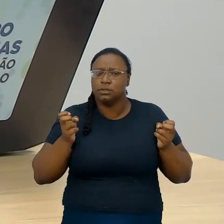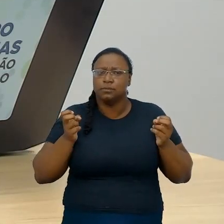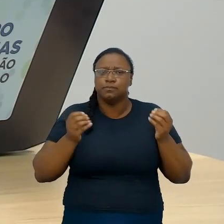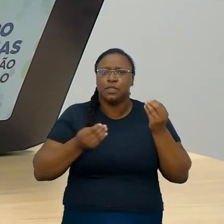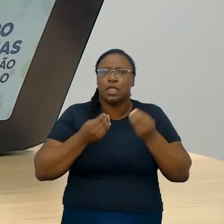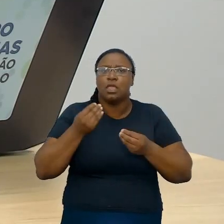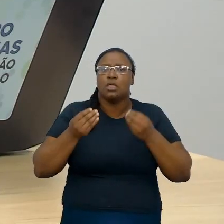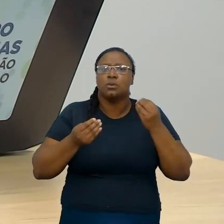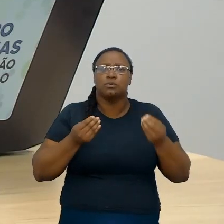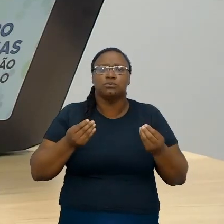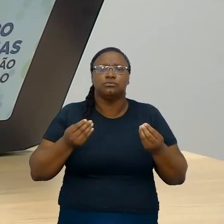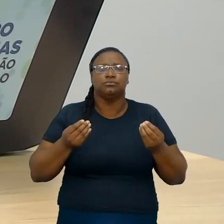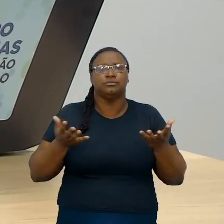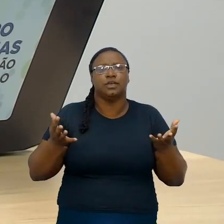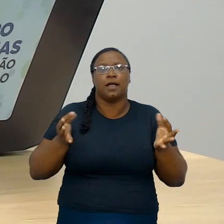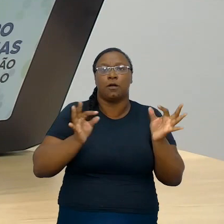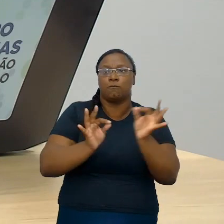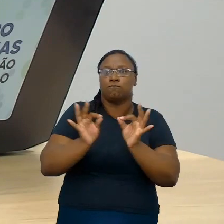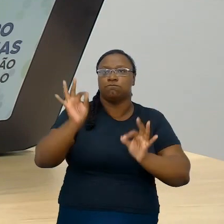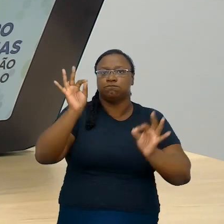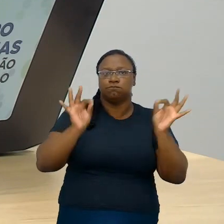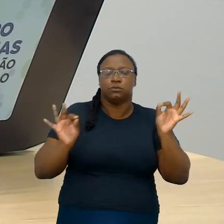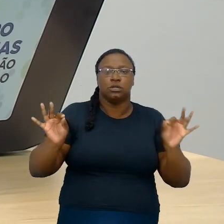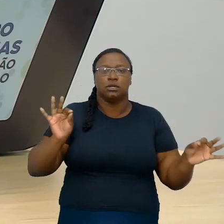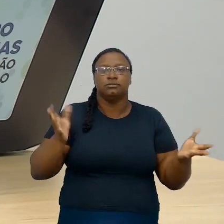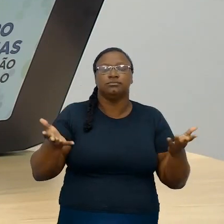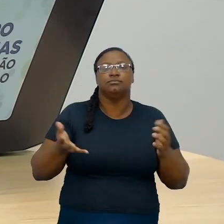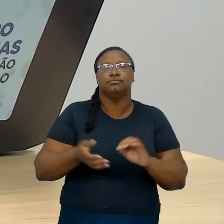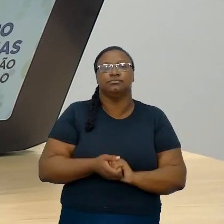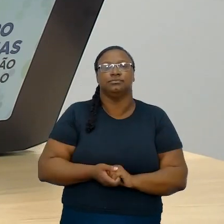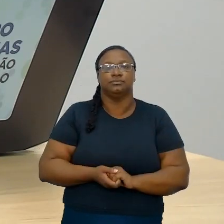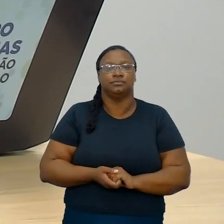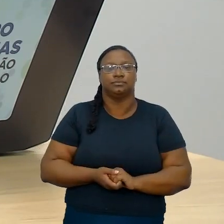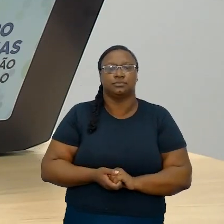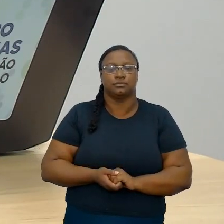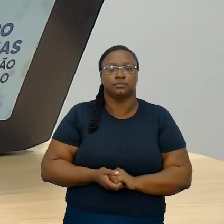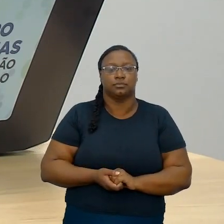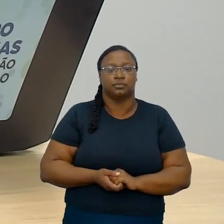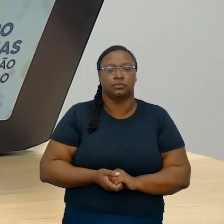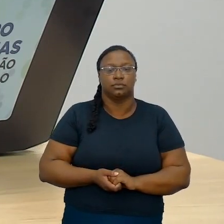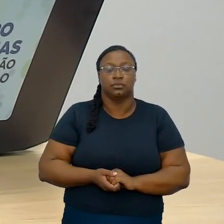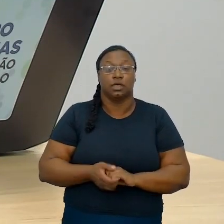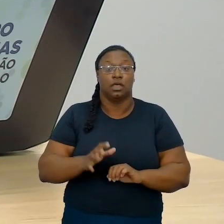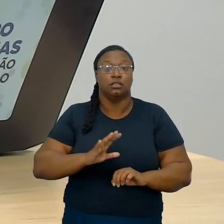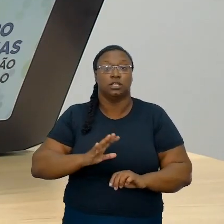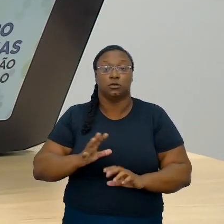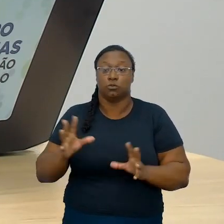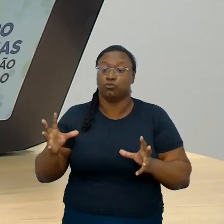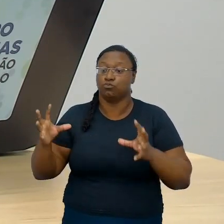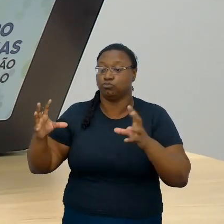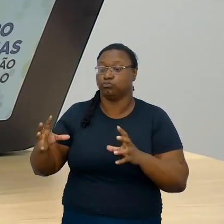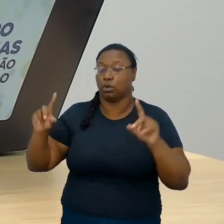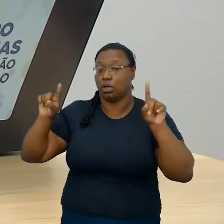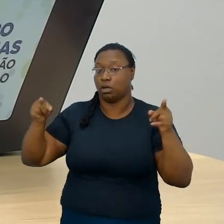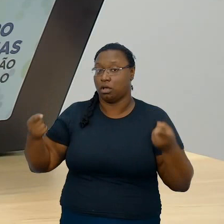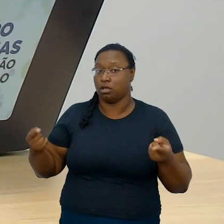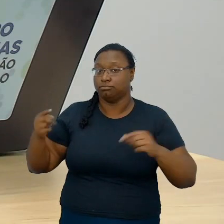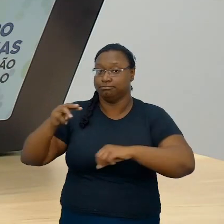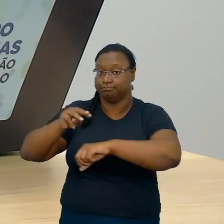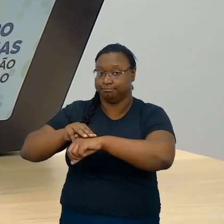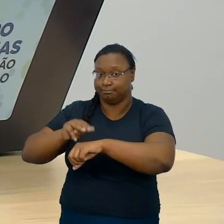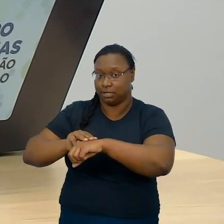descrever fenômenos físicos, né, a gente aplica os cálculos matemáticos, né? E muito bem,